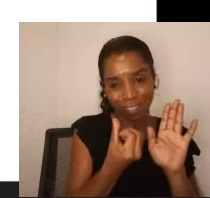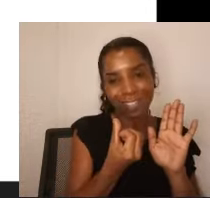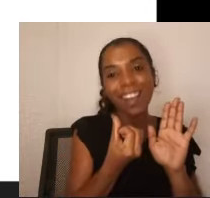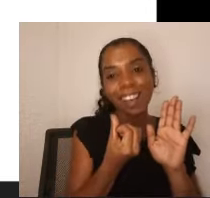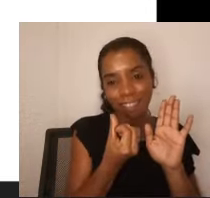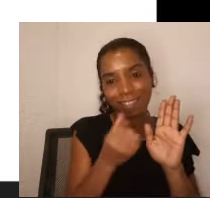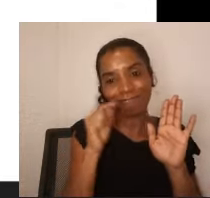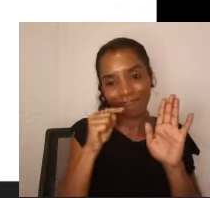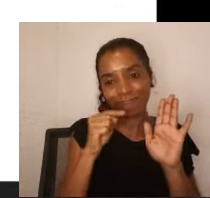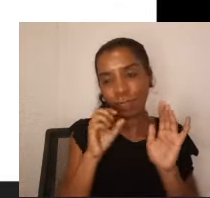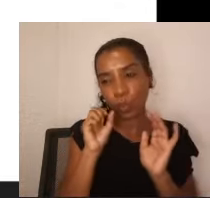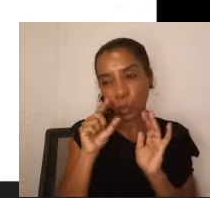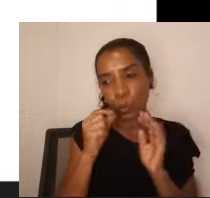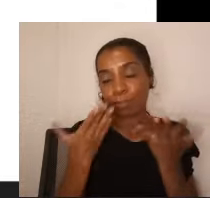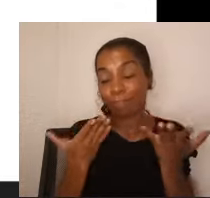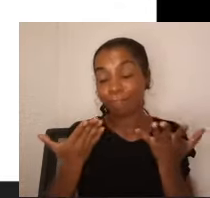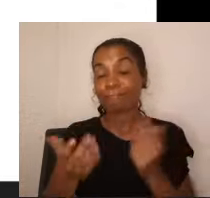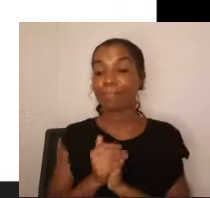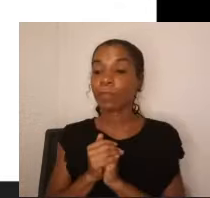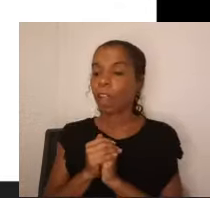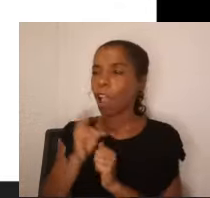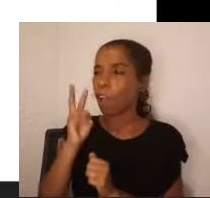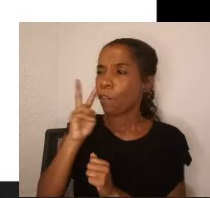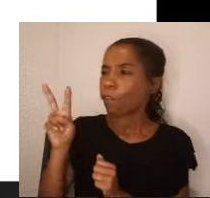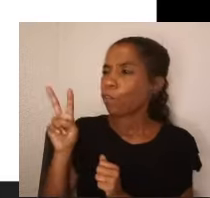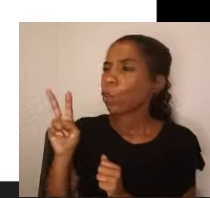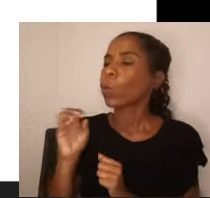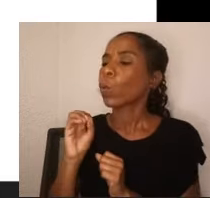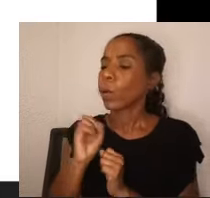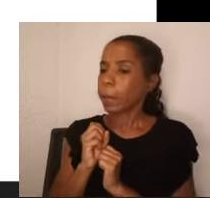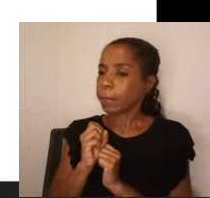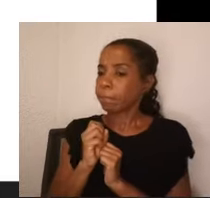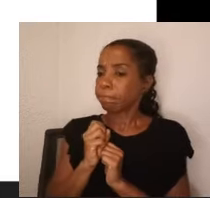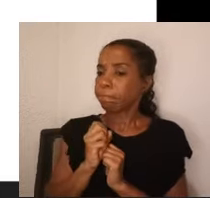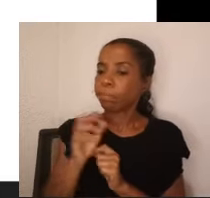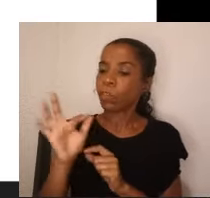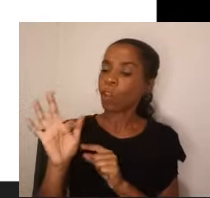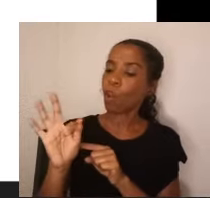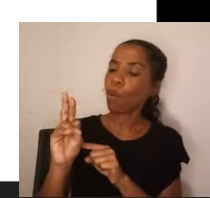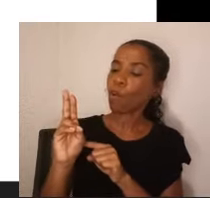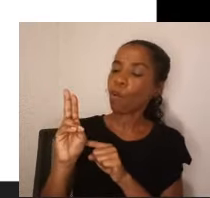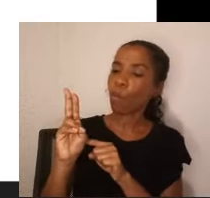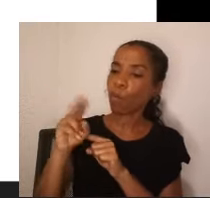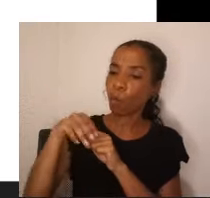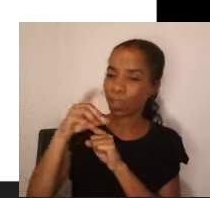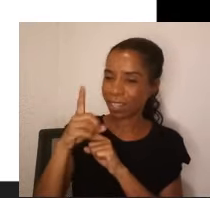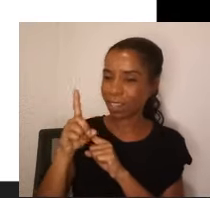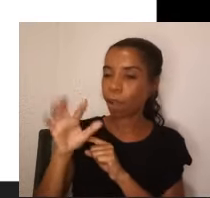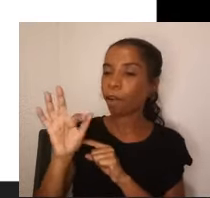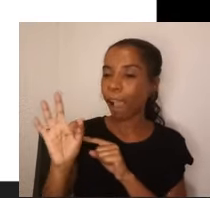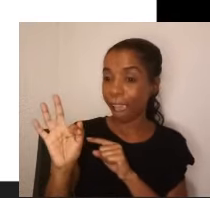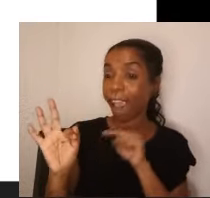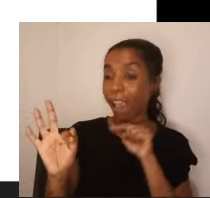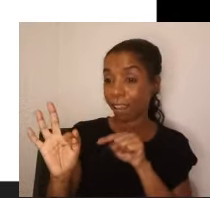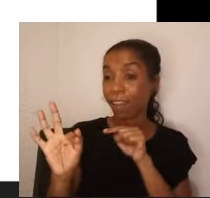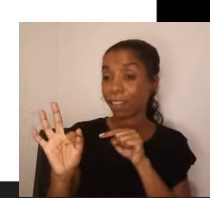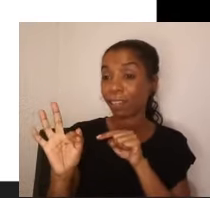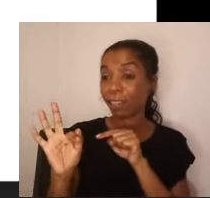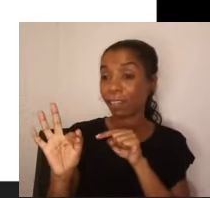Então, o que a gente viu aqui? Né? Que apesar da função f ser definida por mais